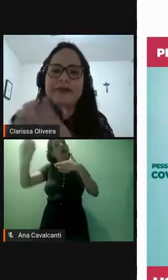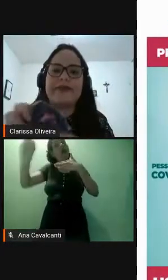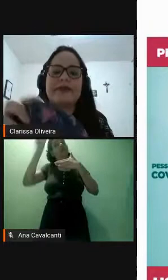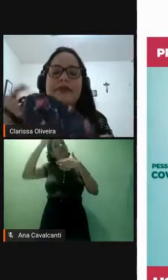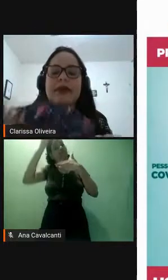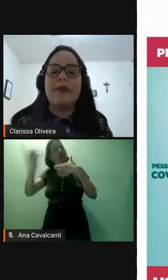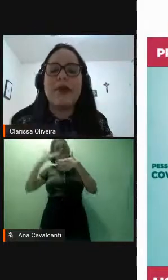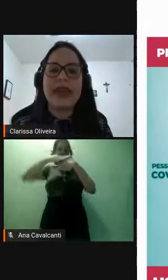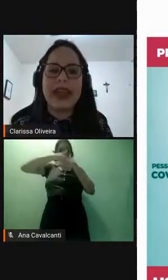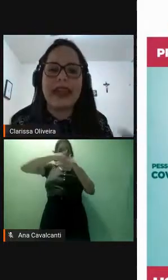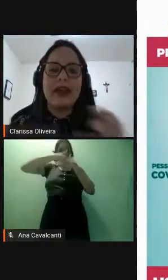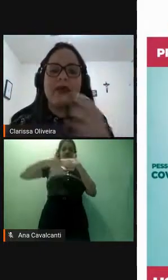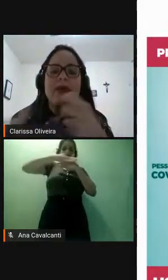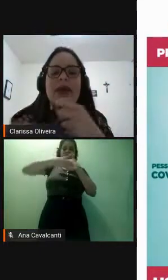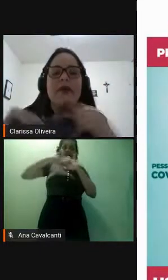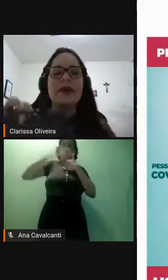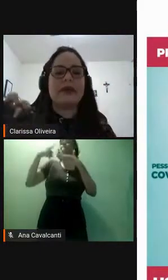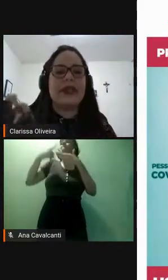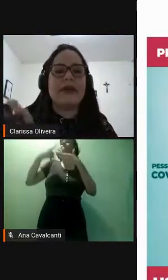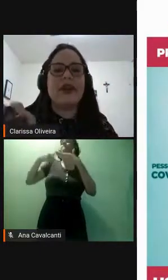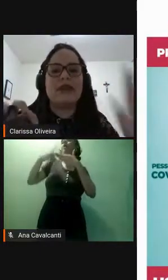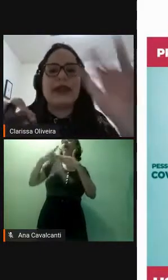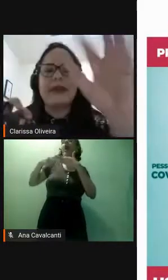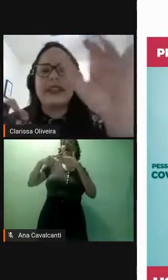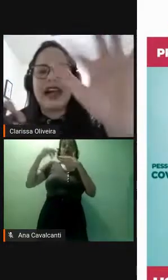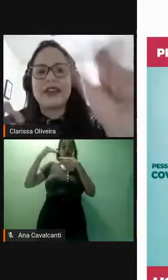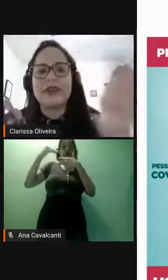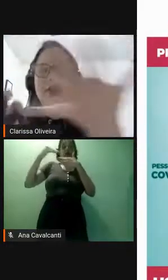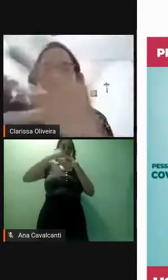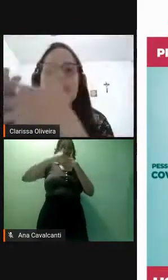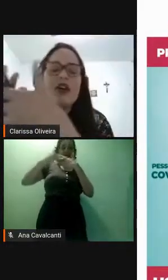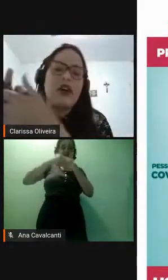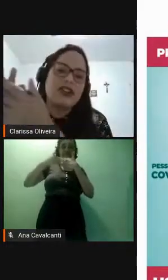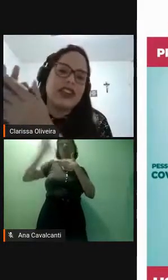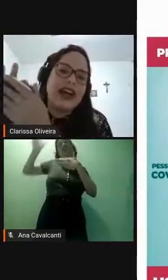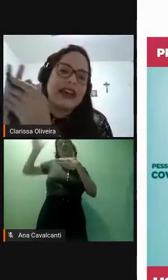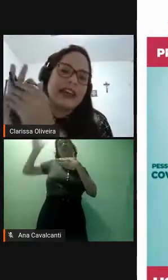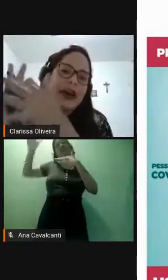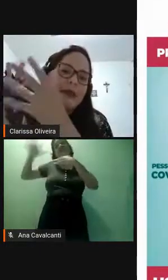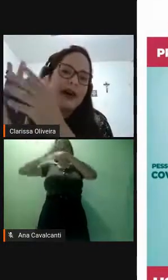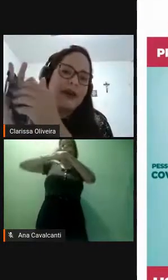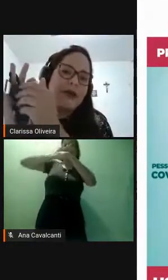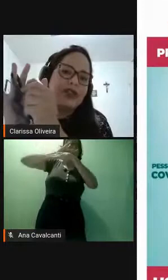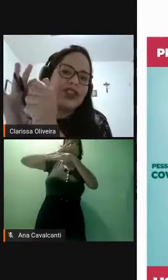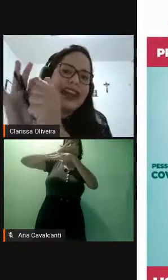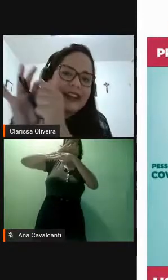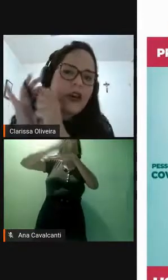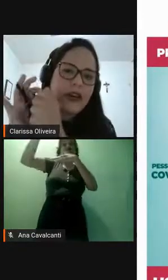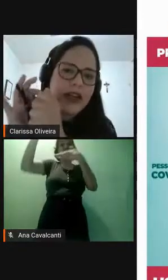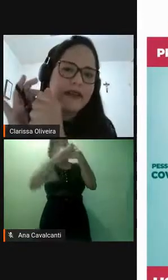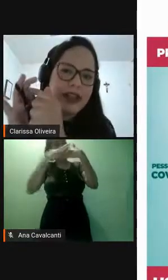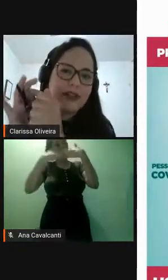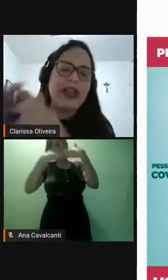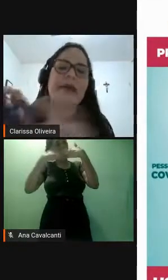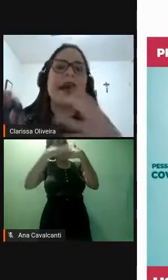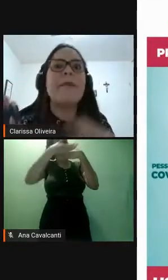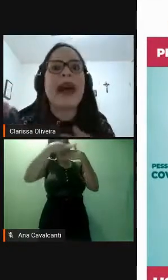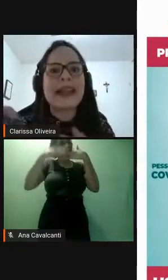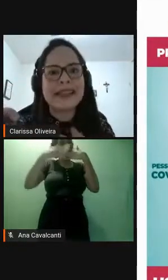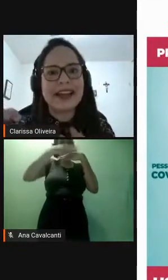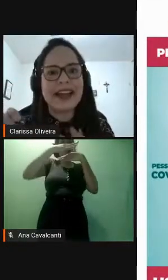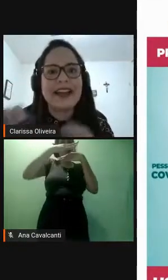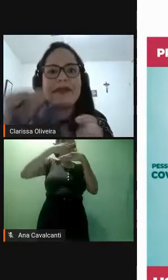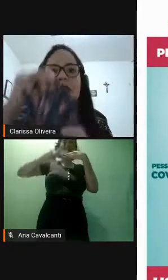região. Por quê? Porque eu posso ter me contaminado e encostar aqui a mão cheia de coronavírus na